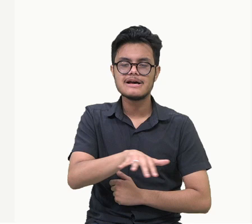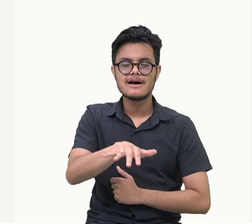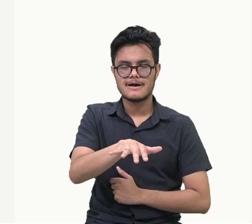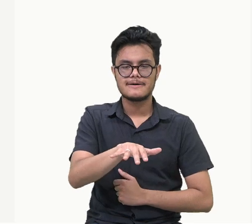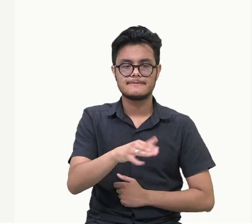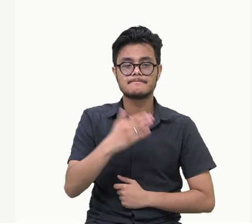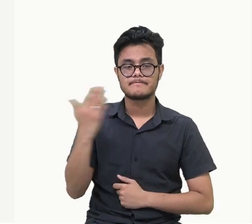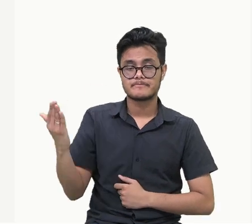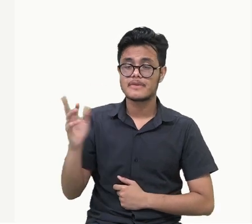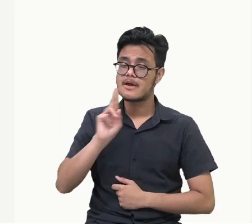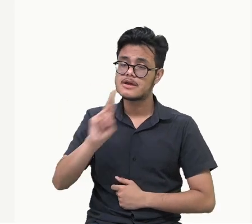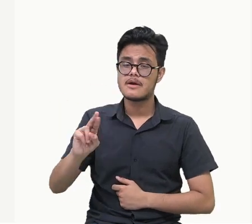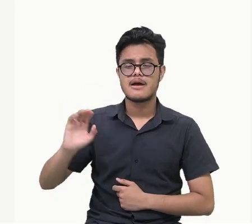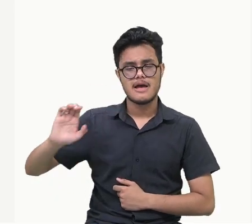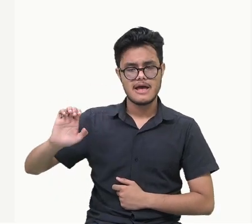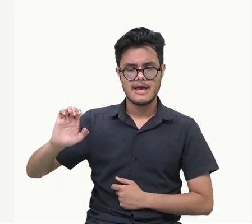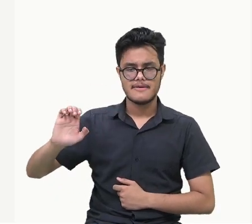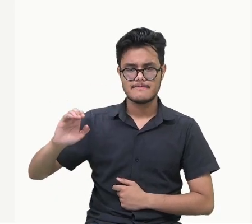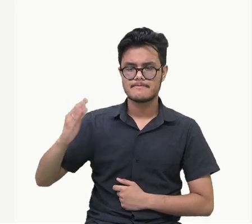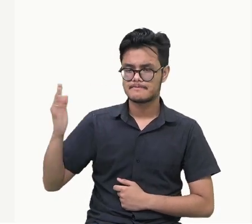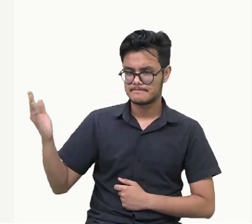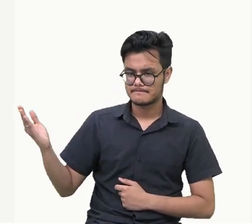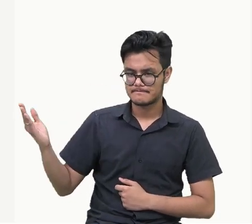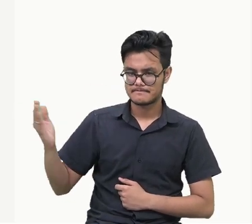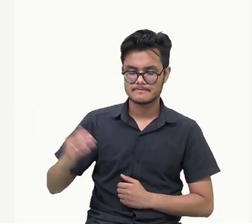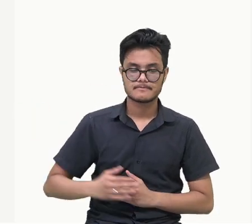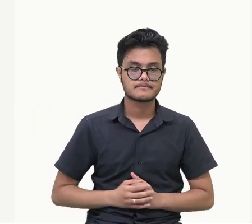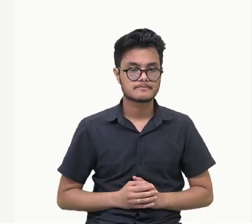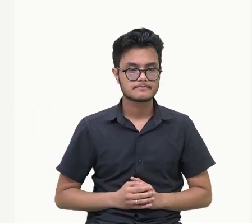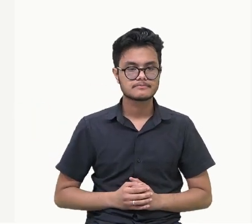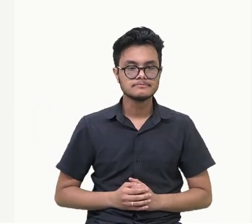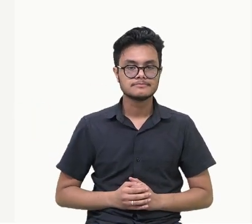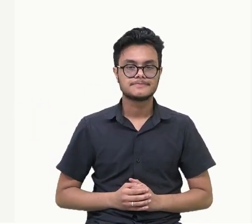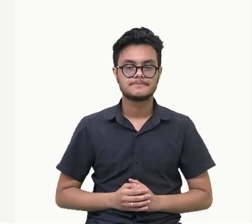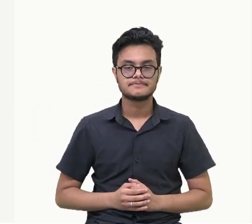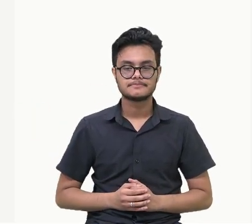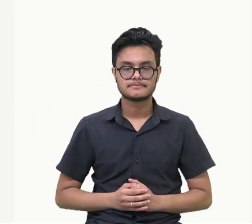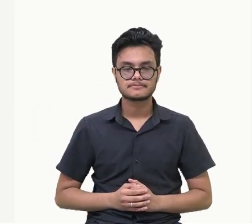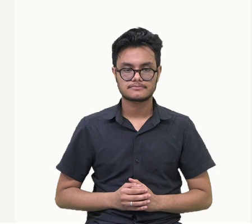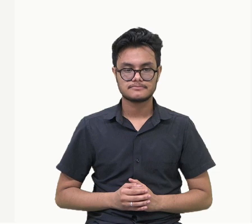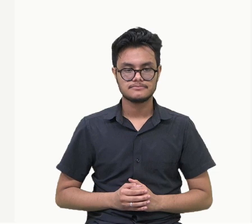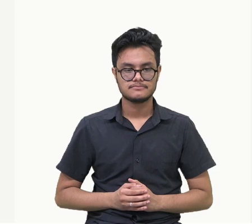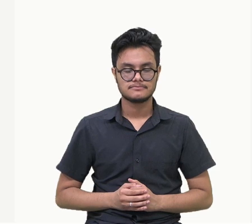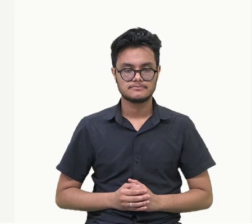Letra E, é o gabarito da questão. Isso aqui é o que ele vai estar recebendo,